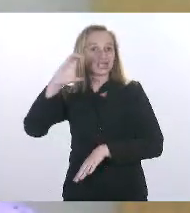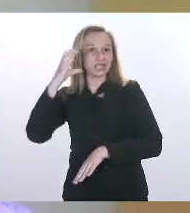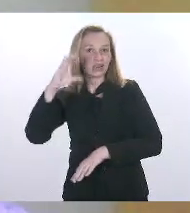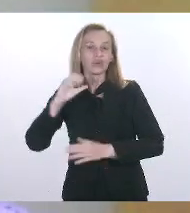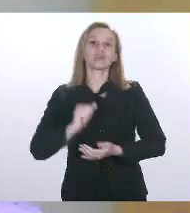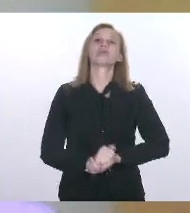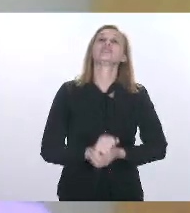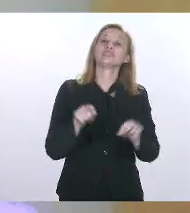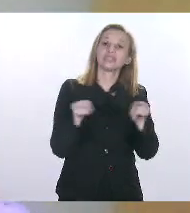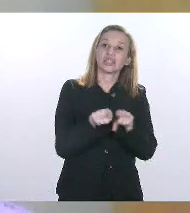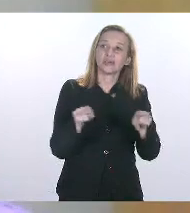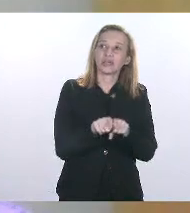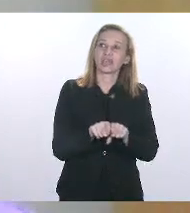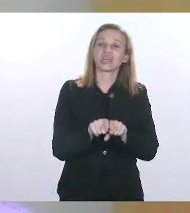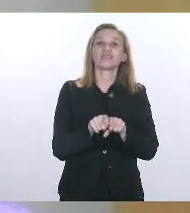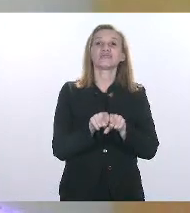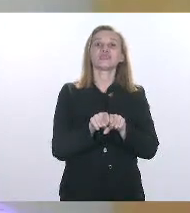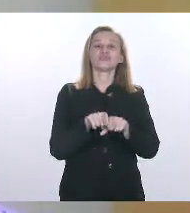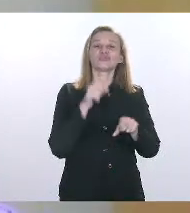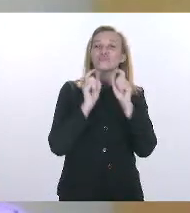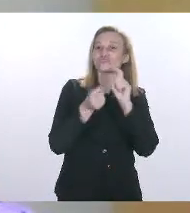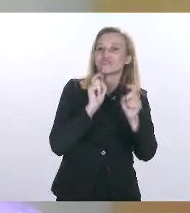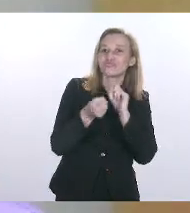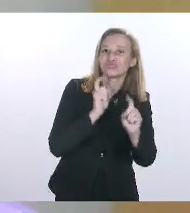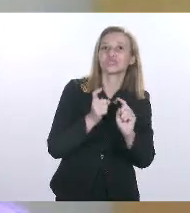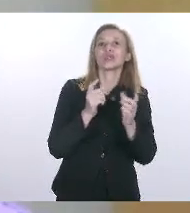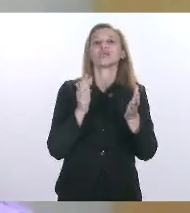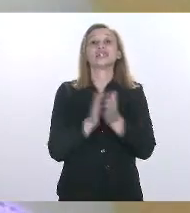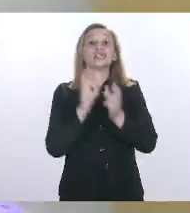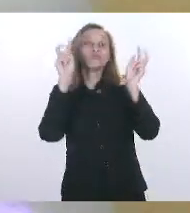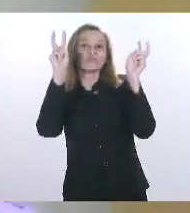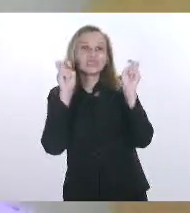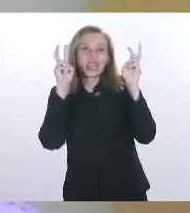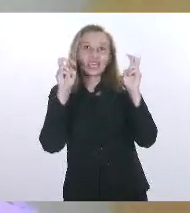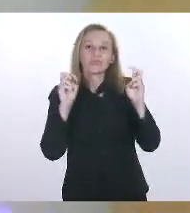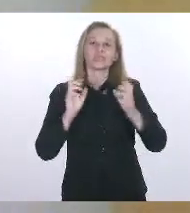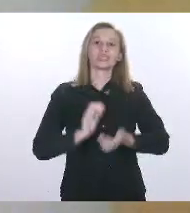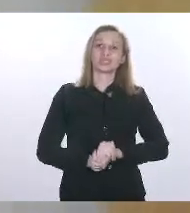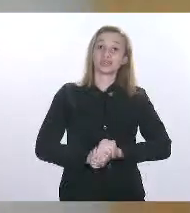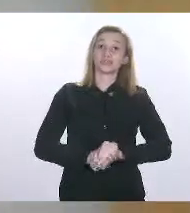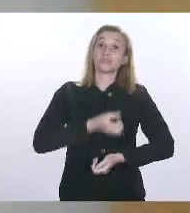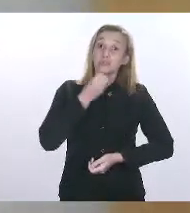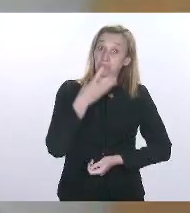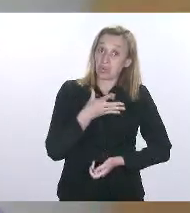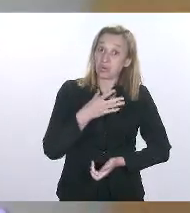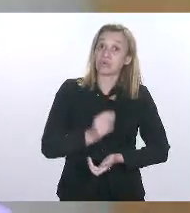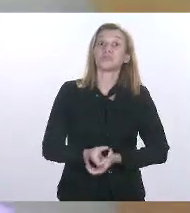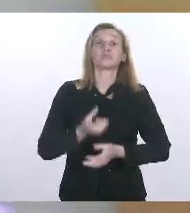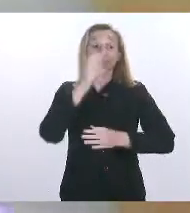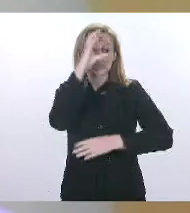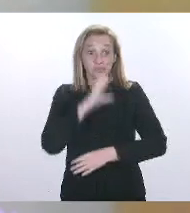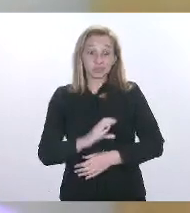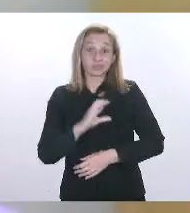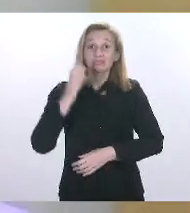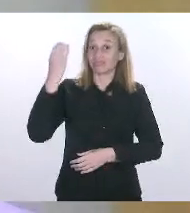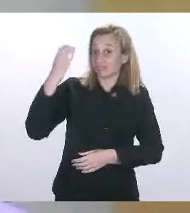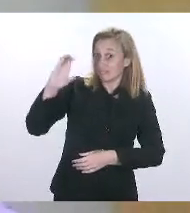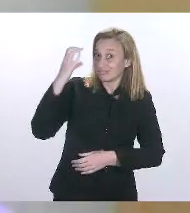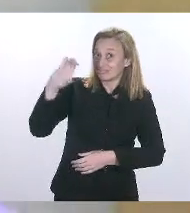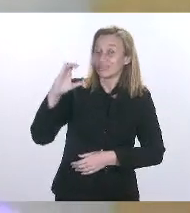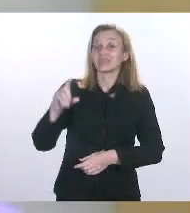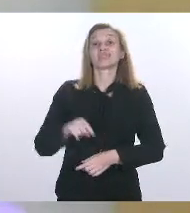campanha de muito debate, com temas relevantes para a cidadania niteroiense.